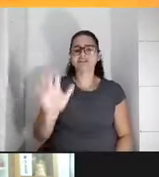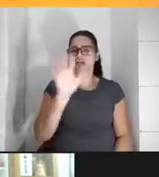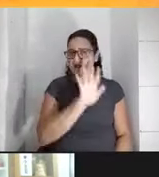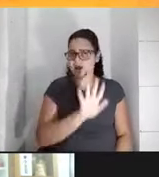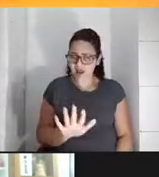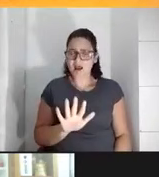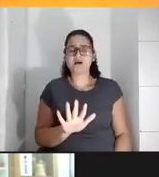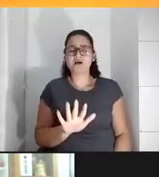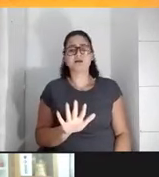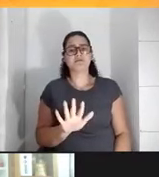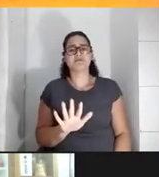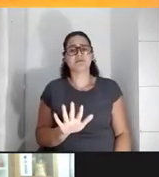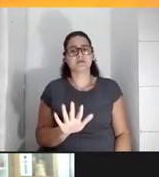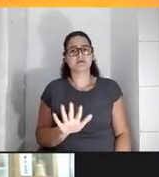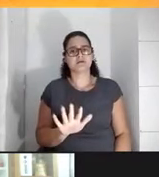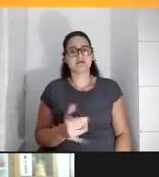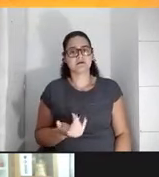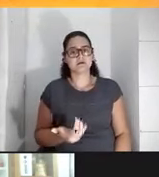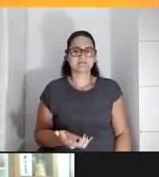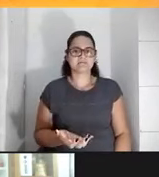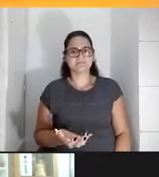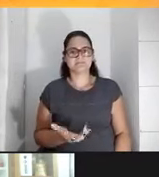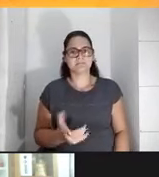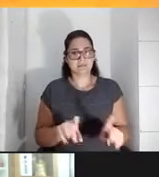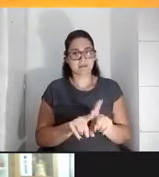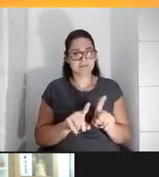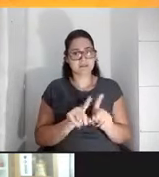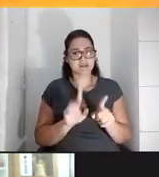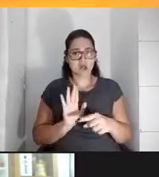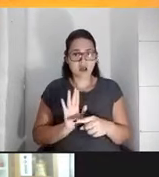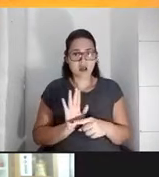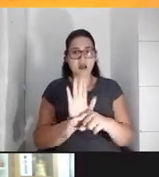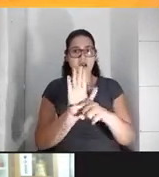vamos dizer assim, não só colaborativa, porque às vezes